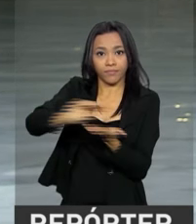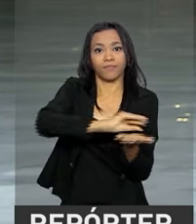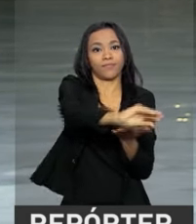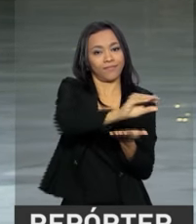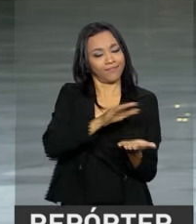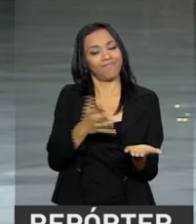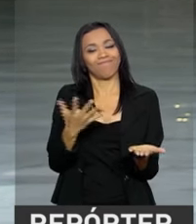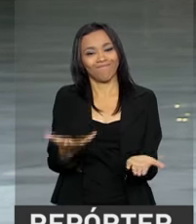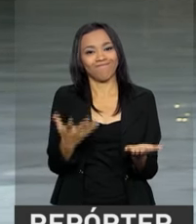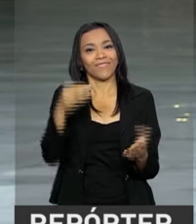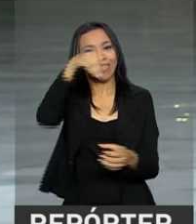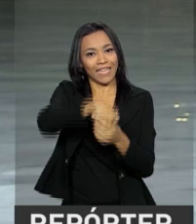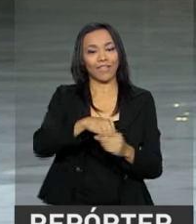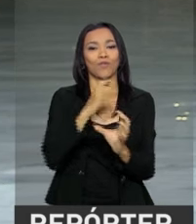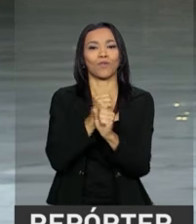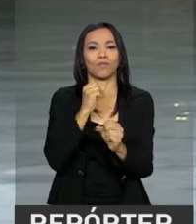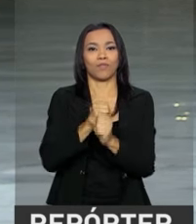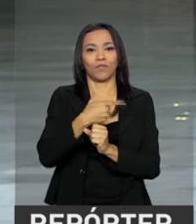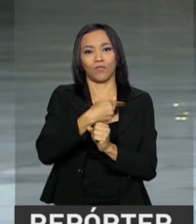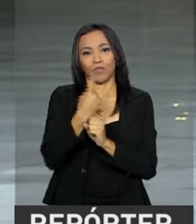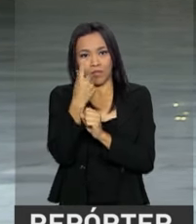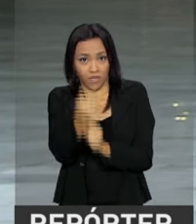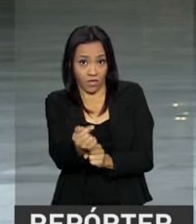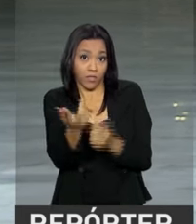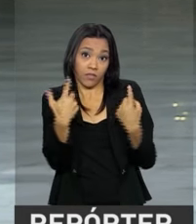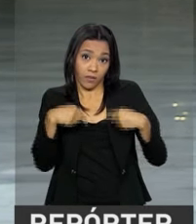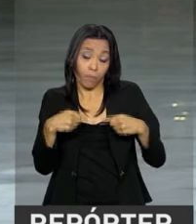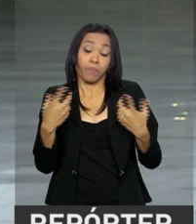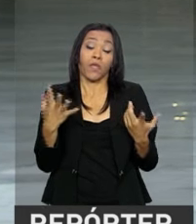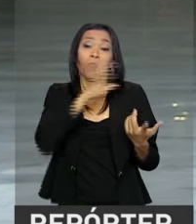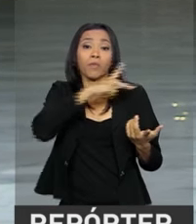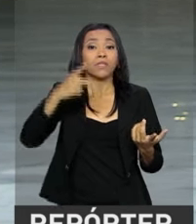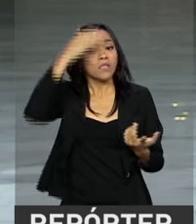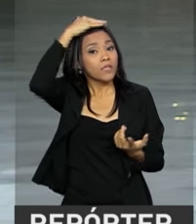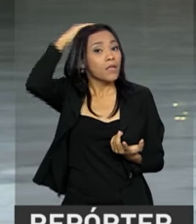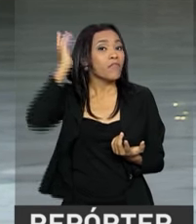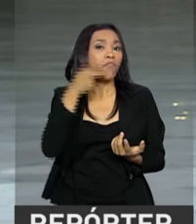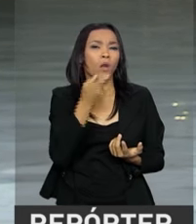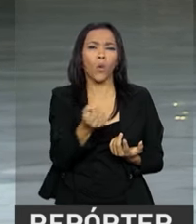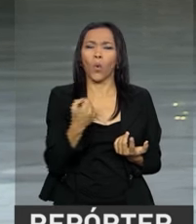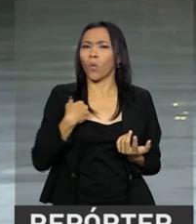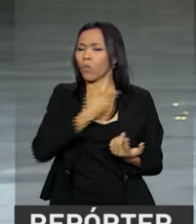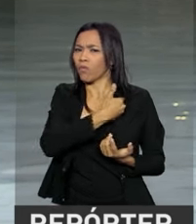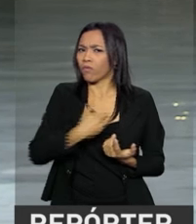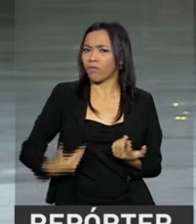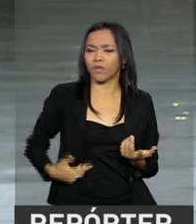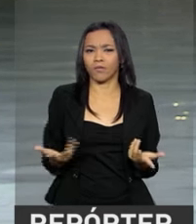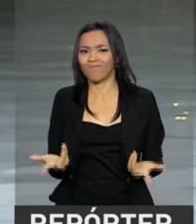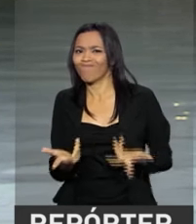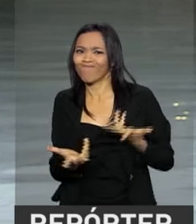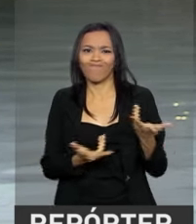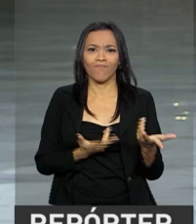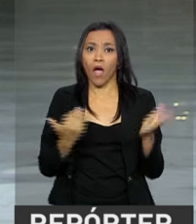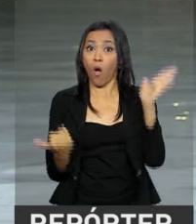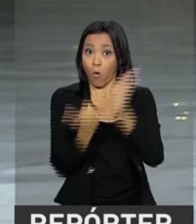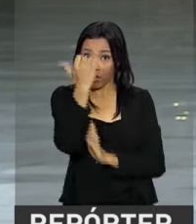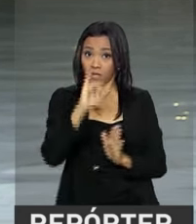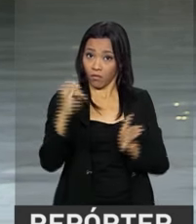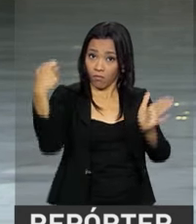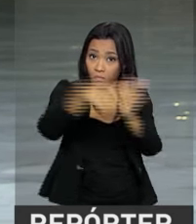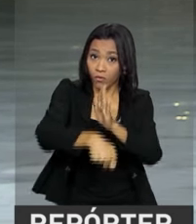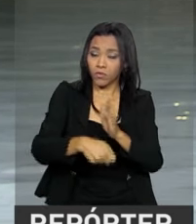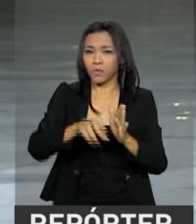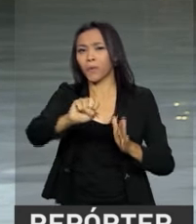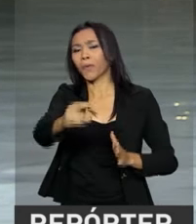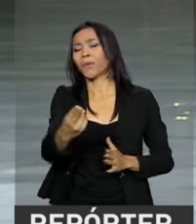educação no orçamento de 2017. Michel Temer também falou nessa entrevista que o governo não tem intenção eh de aumentar impostos